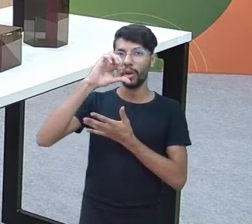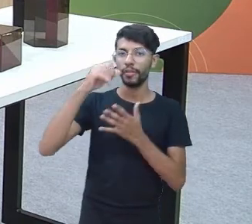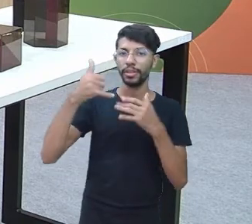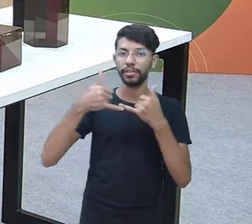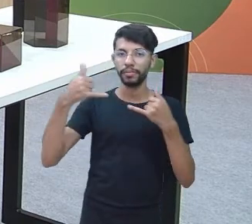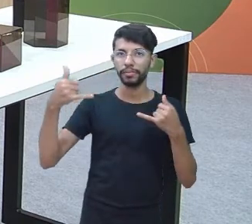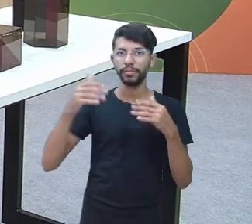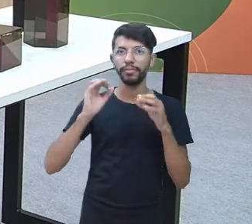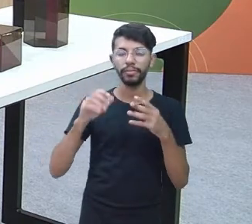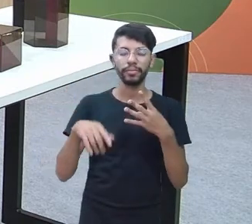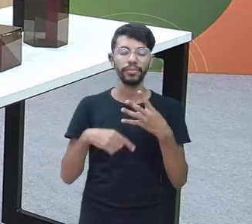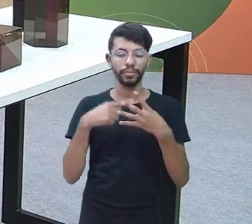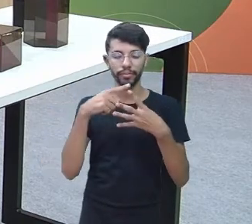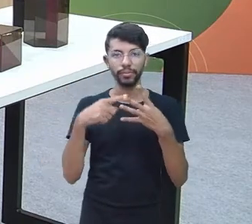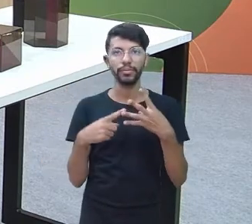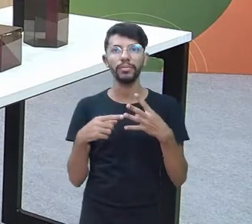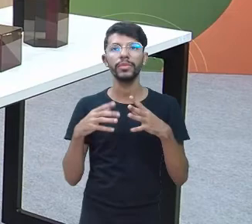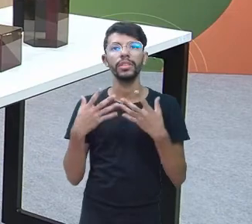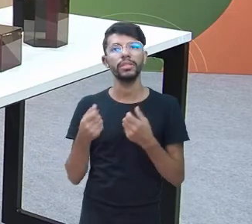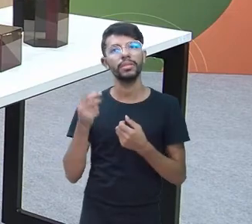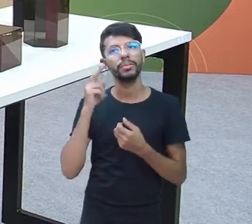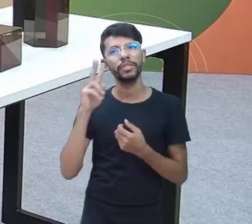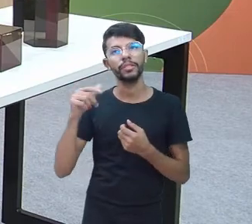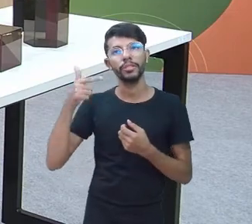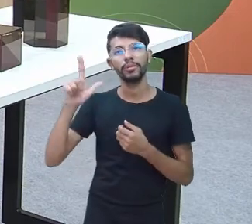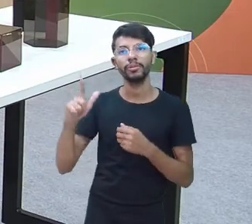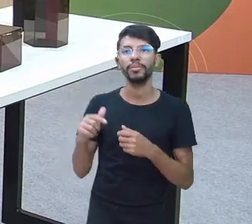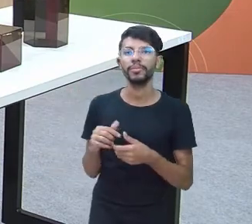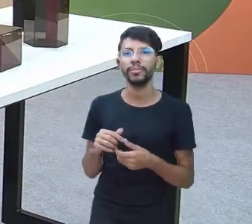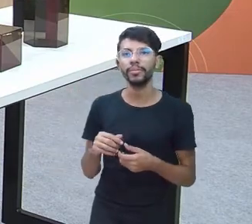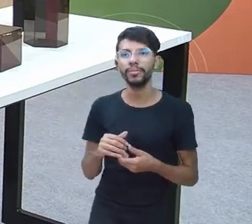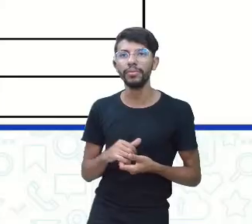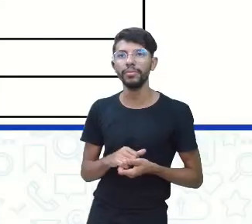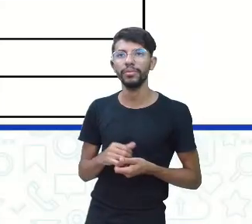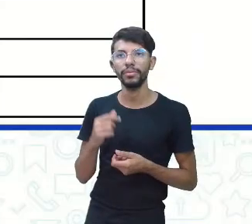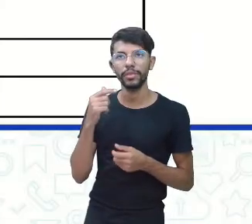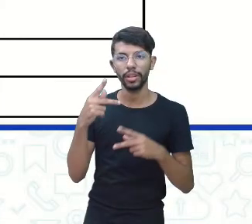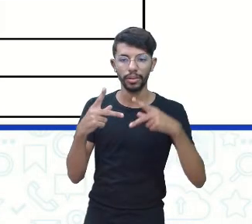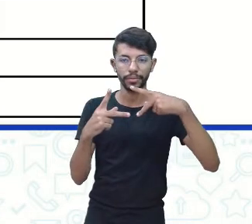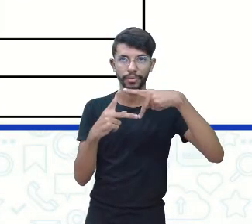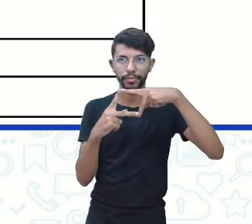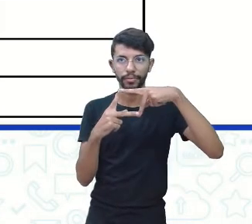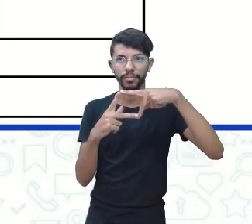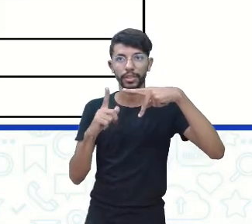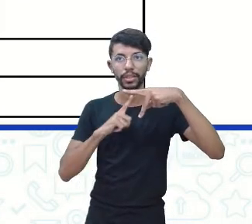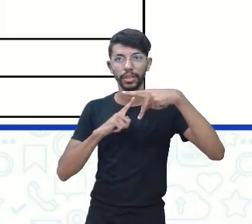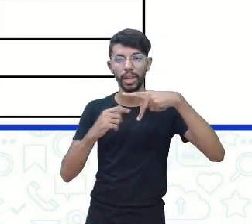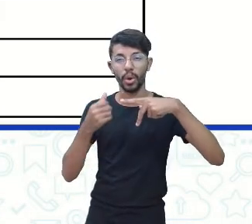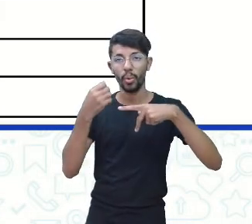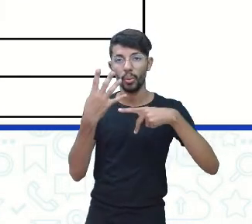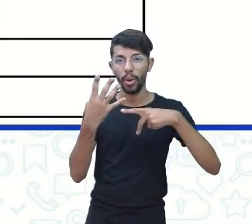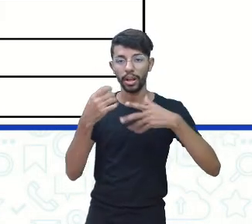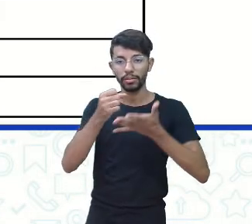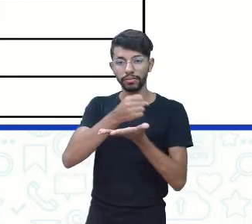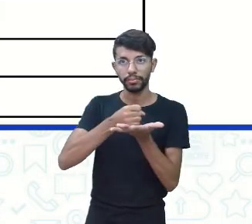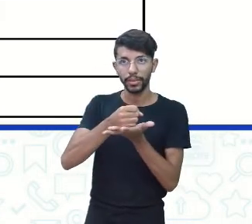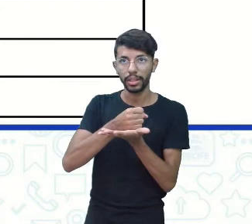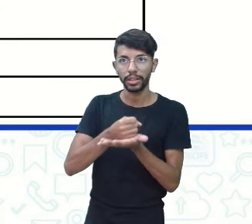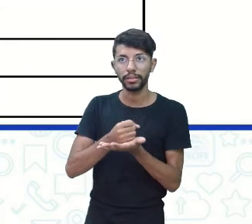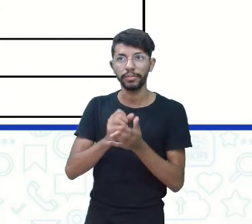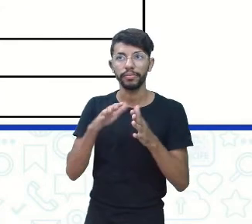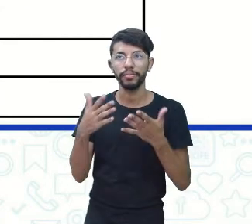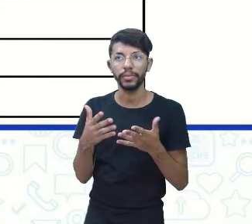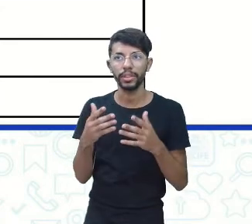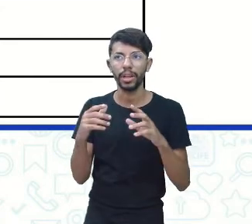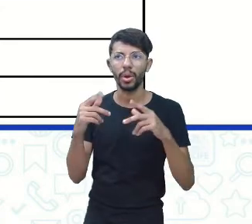linhas, tá? Vamos ver para o próximo prisma. O que, que vai acontecer? Eu tenho 4 lados nessa base. E o que, que vai aparecer? No